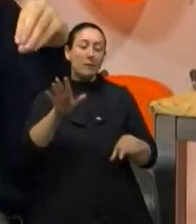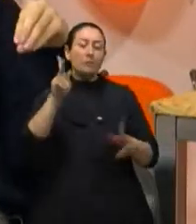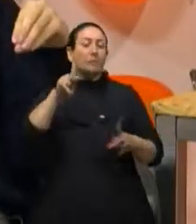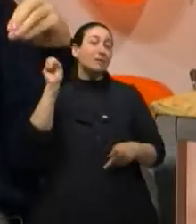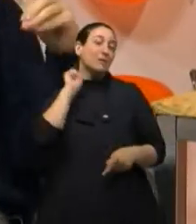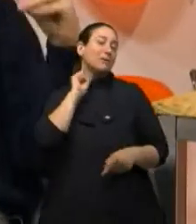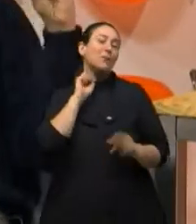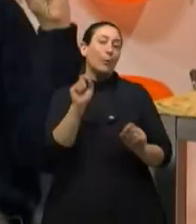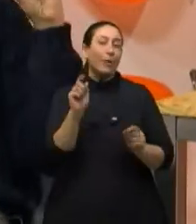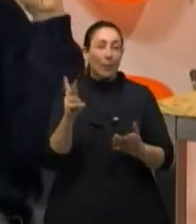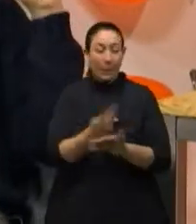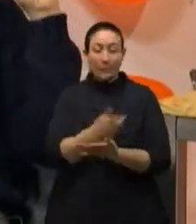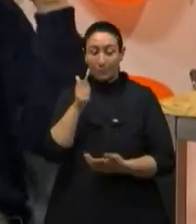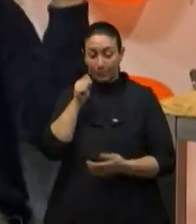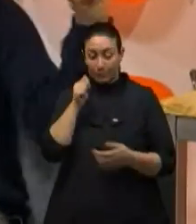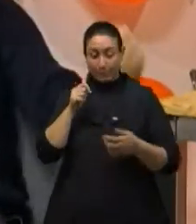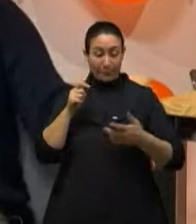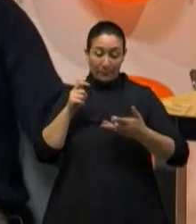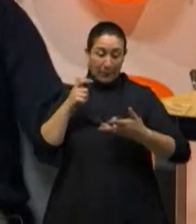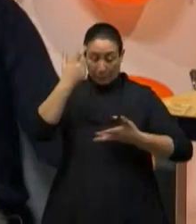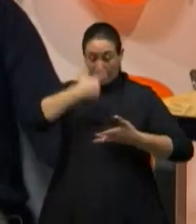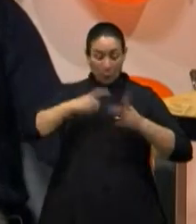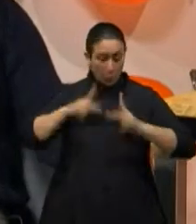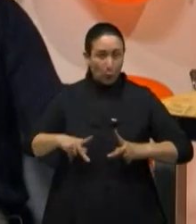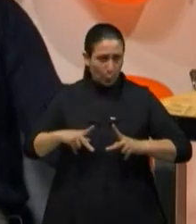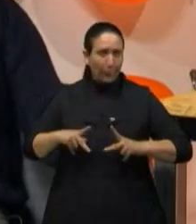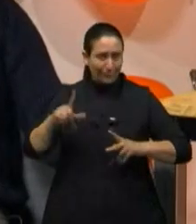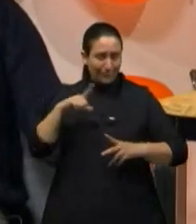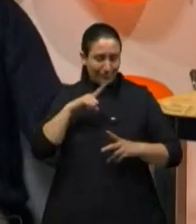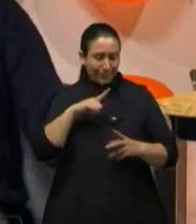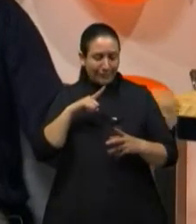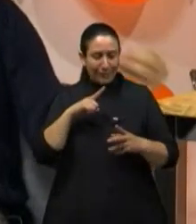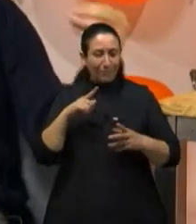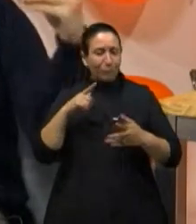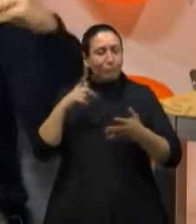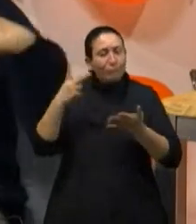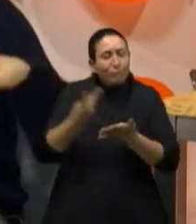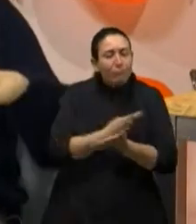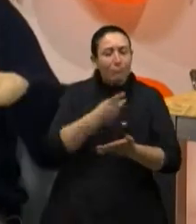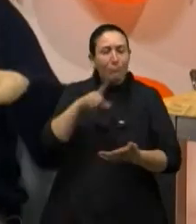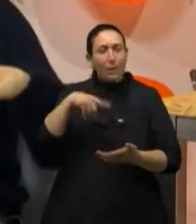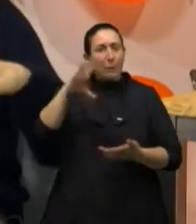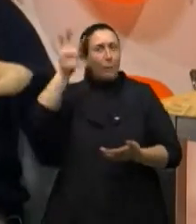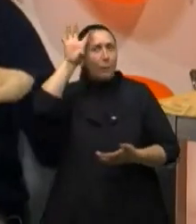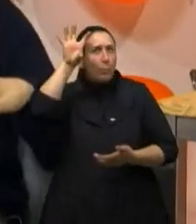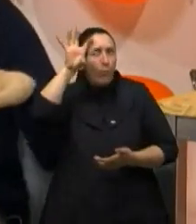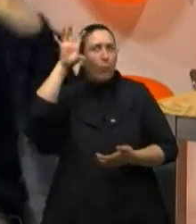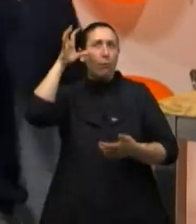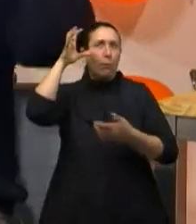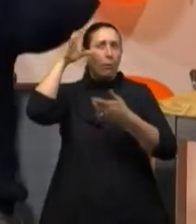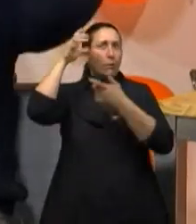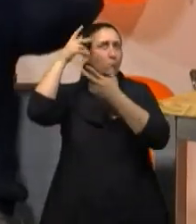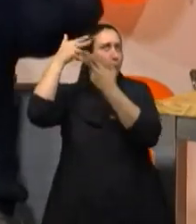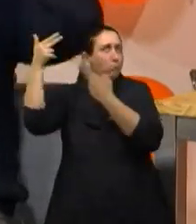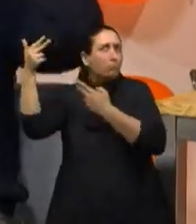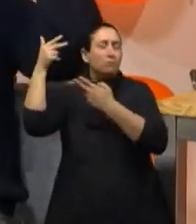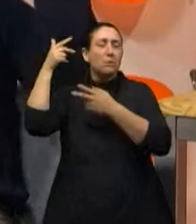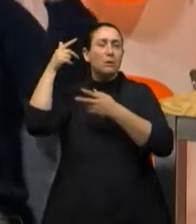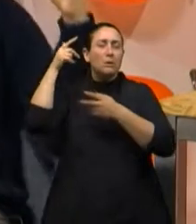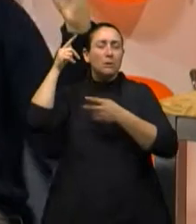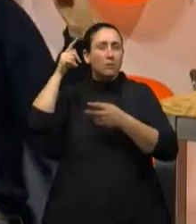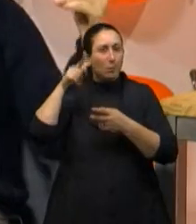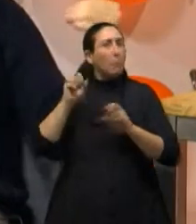do estés Isabel vai prejudicar diretamente a atenção e a memória que participam né da compreensão da